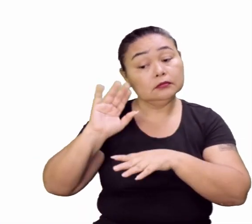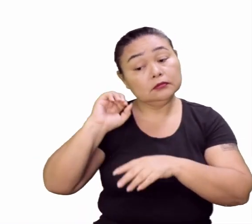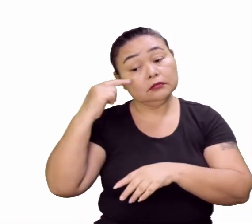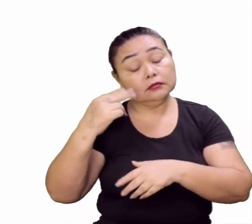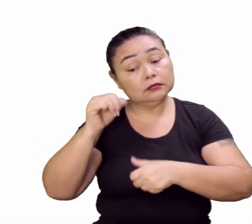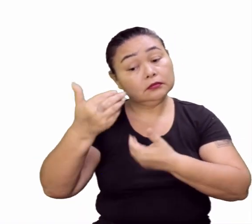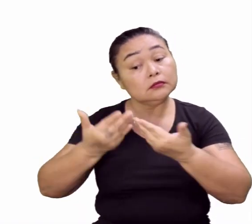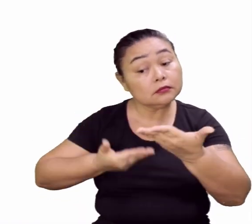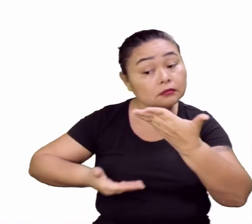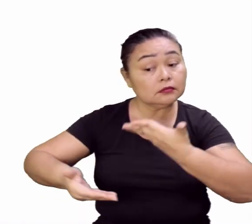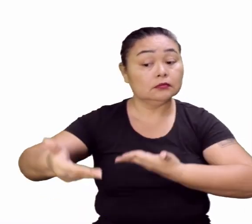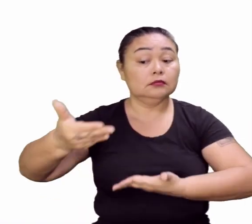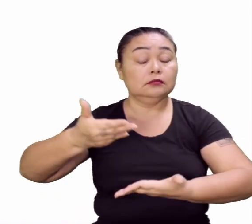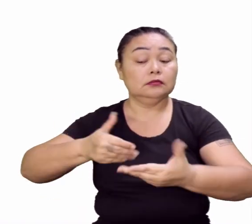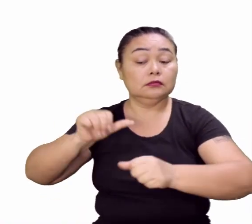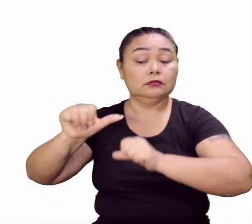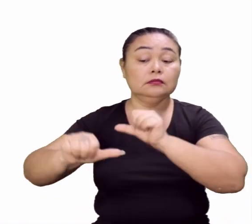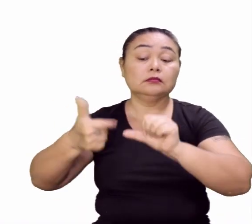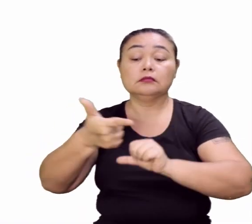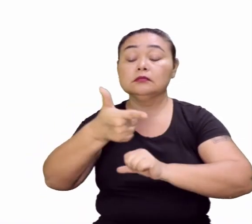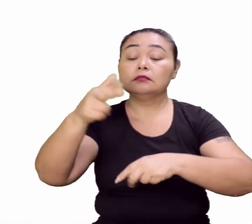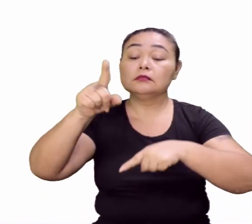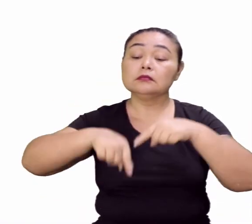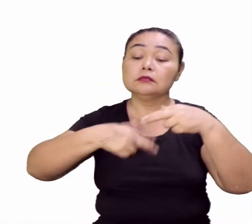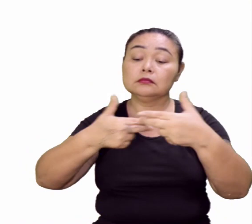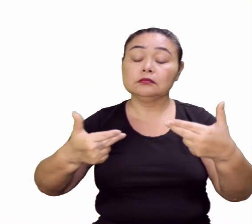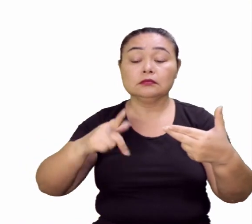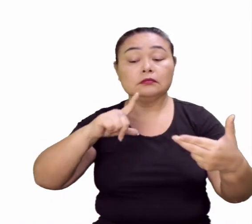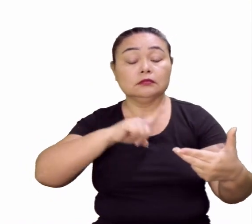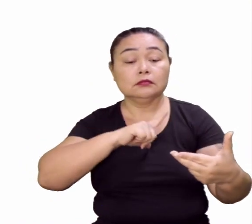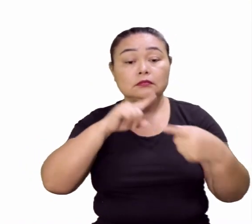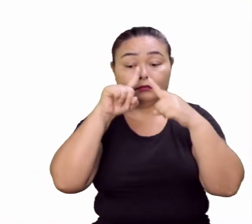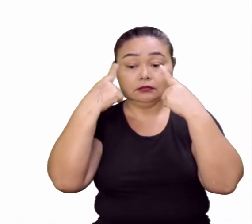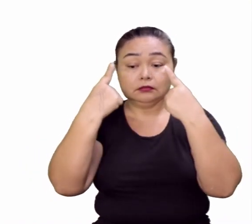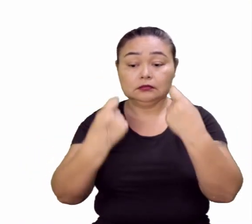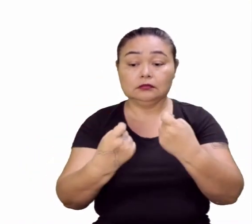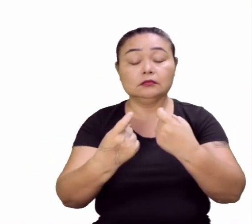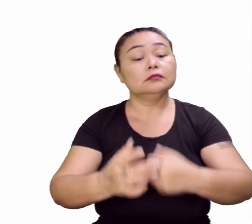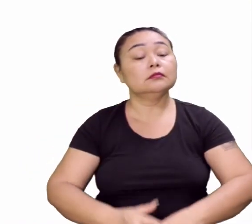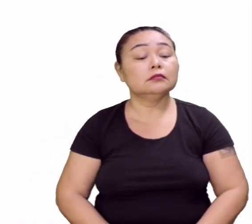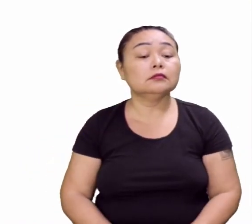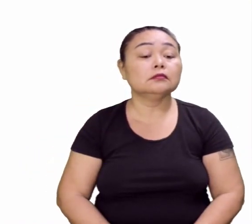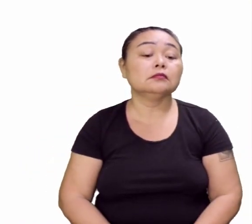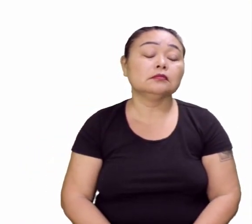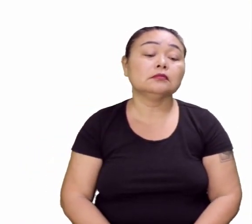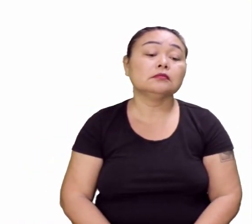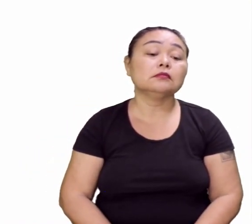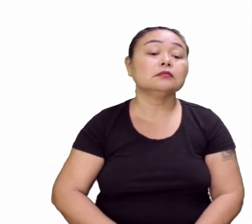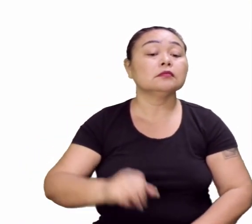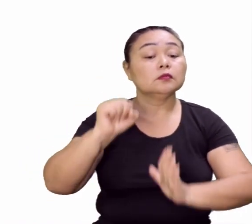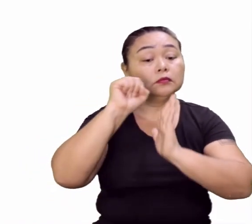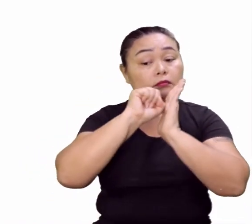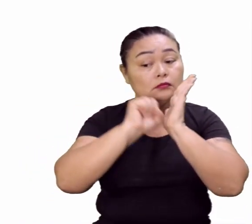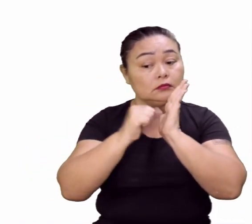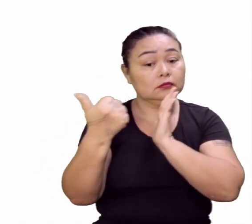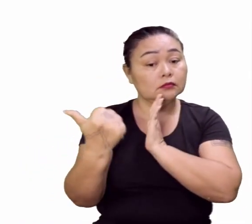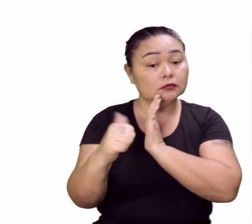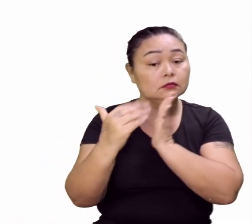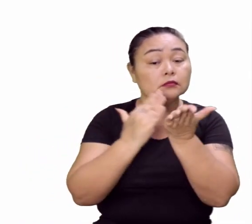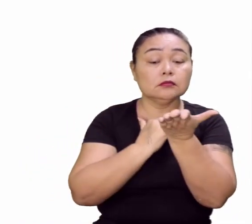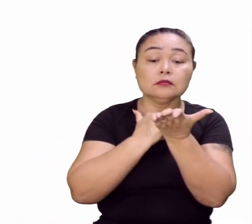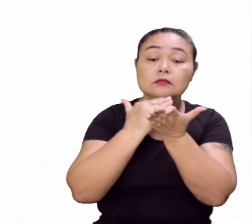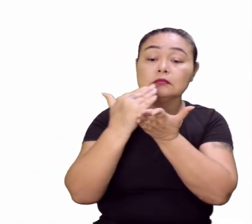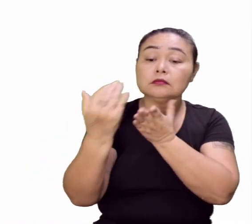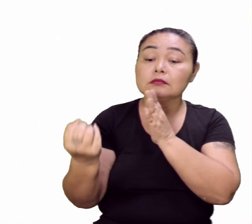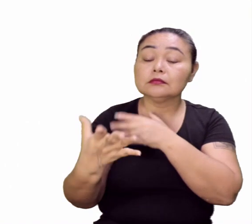ou trocado Muito por bem. outra mercadoria, se tivesse interesse, né? Exatamente. No século XI começa